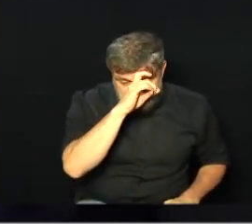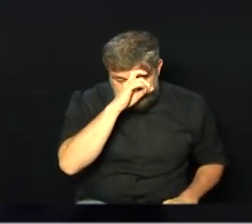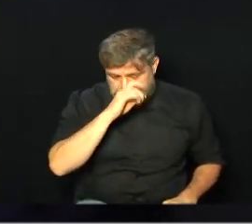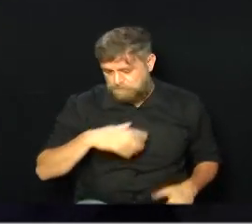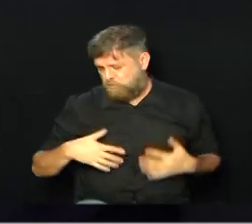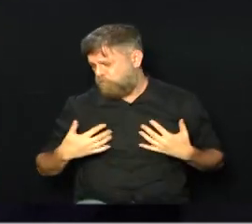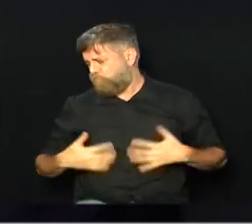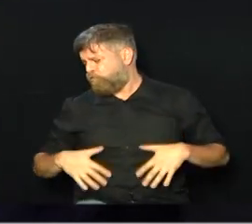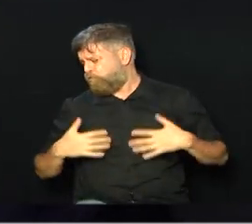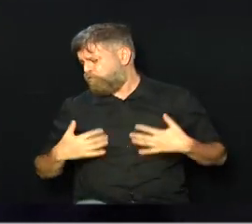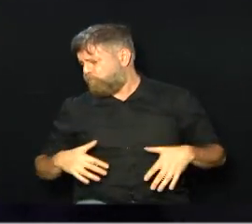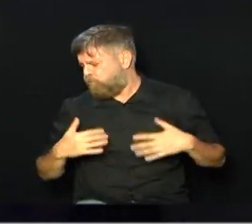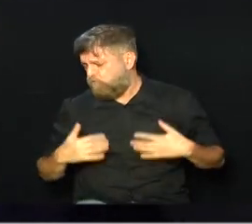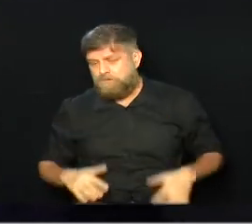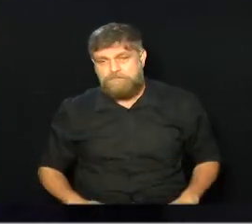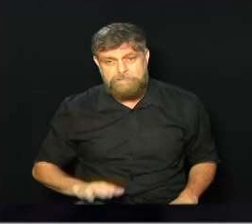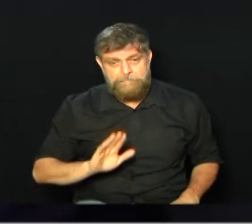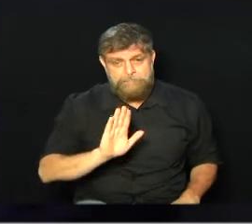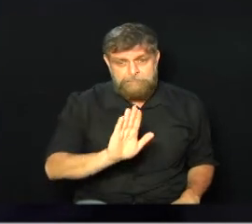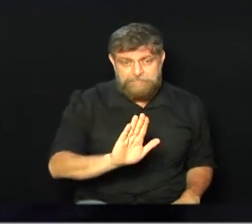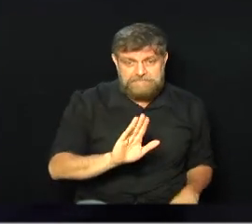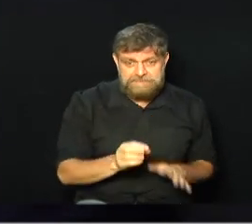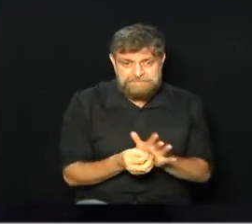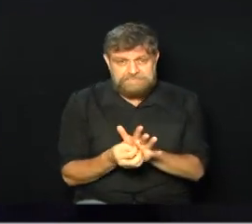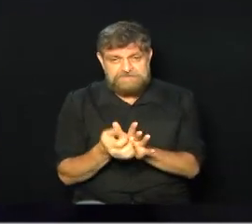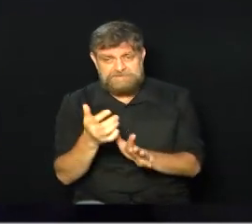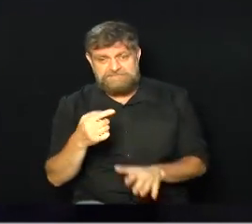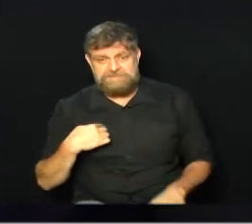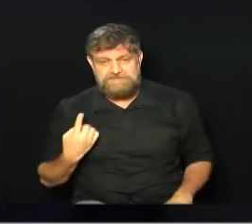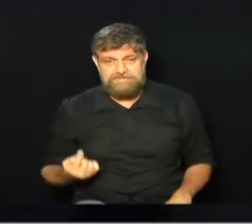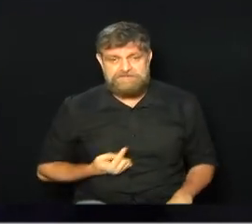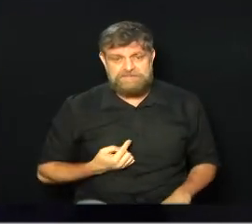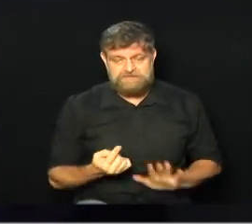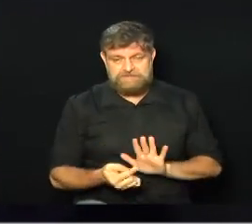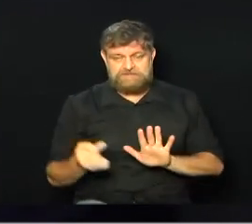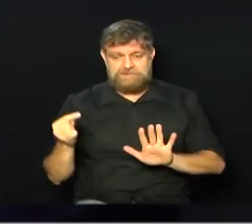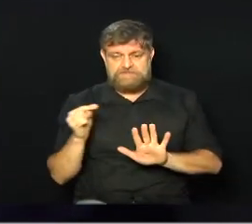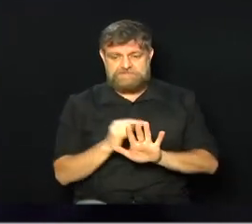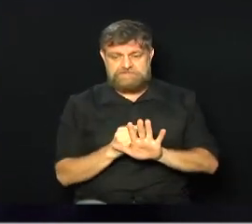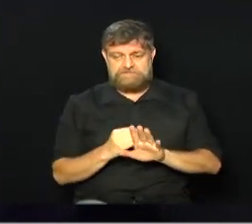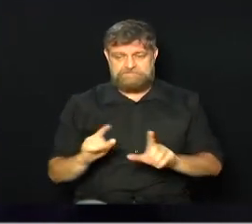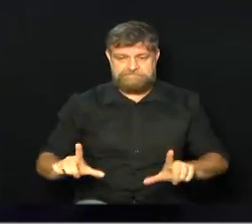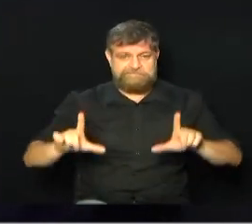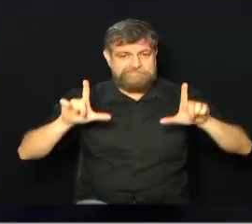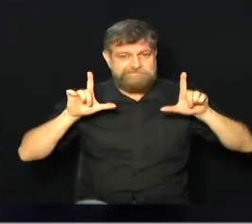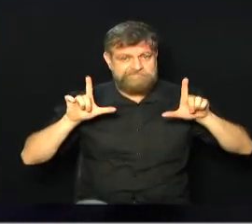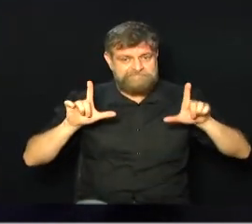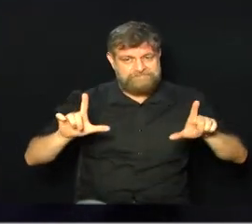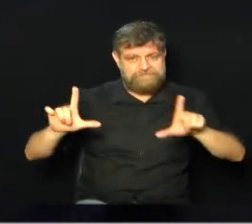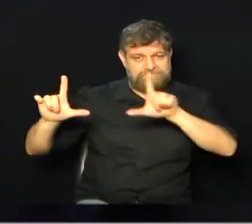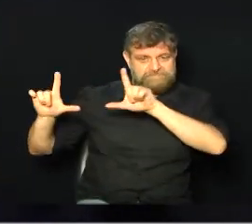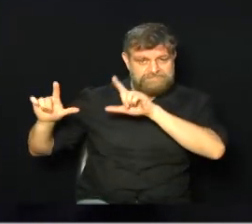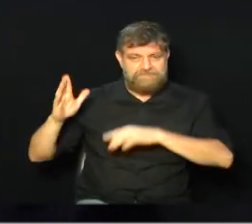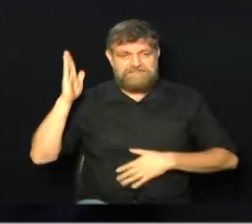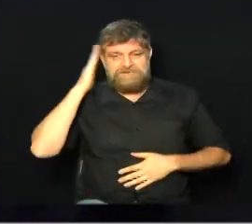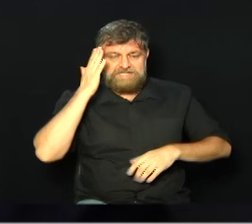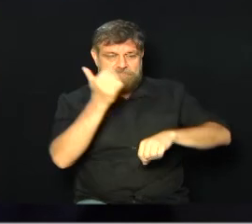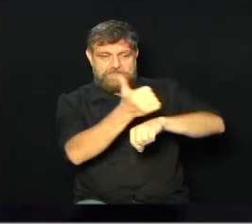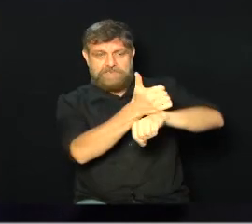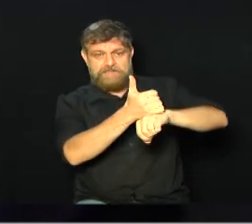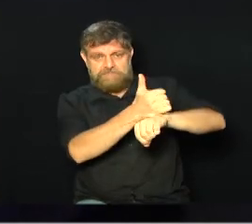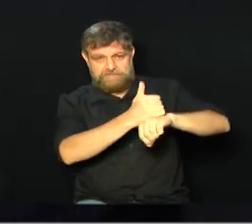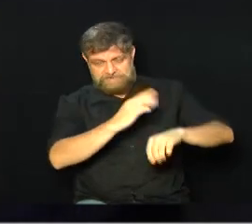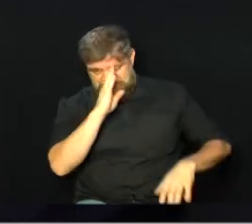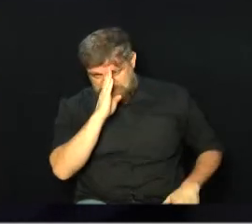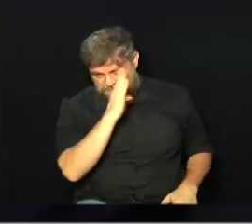de fazer, mas que às vezes ele fica atrás do holofote, né? Temos o, lógico, sabemos que tem um profissional na frente,